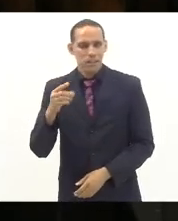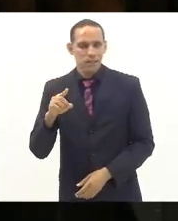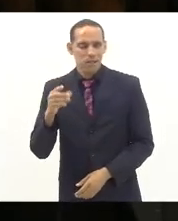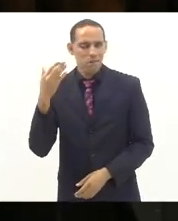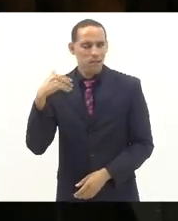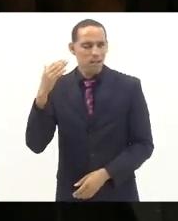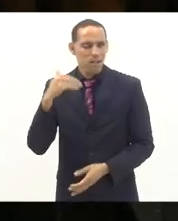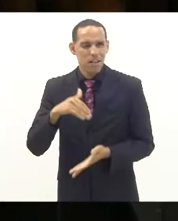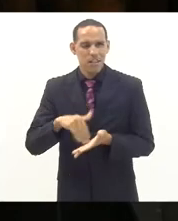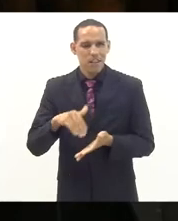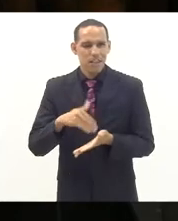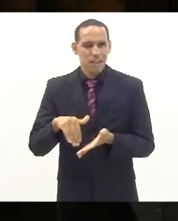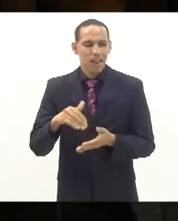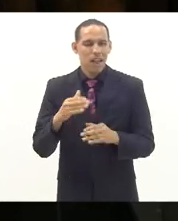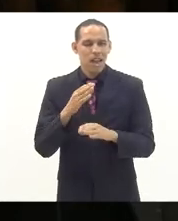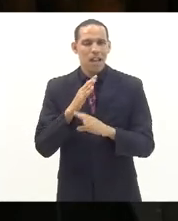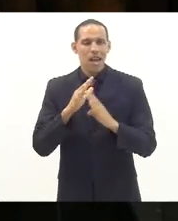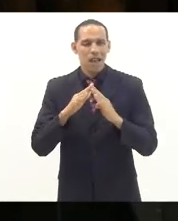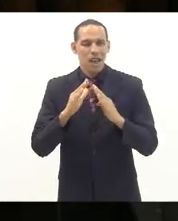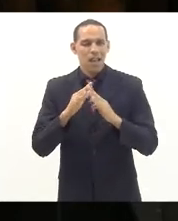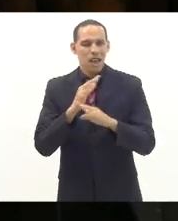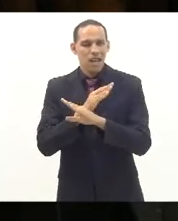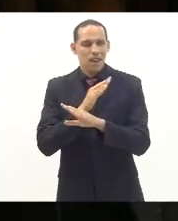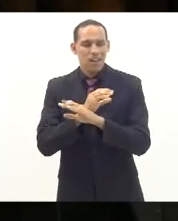da casa civil